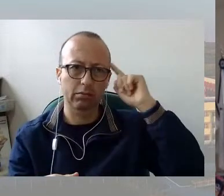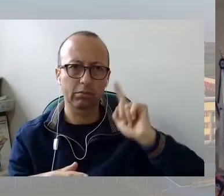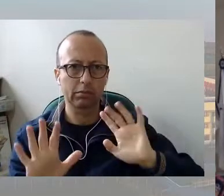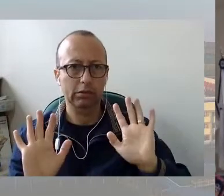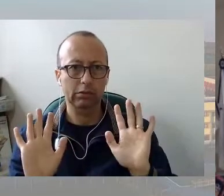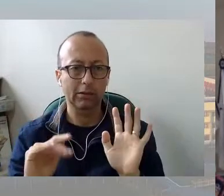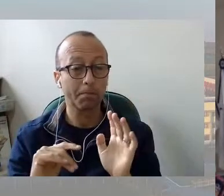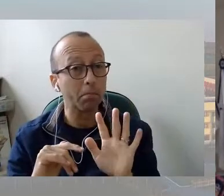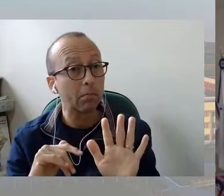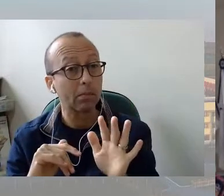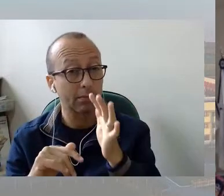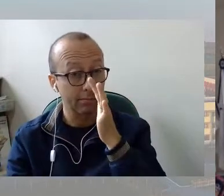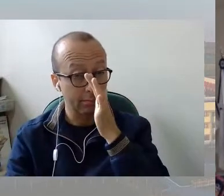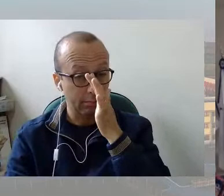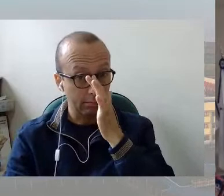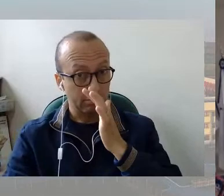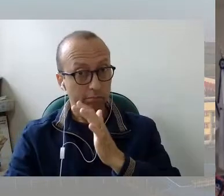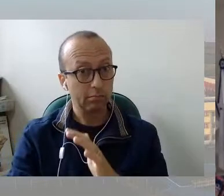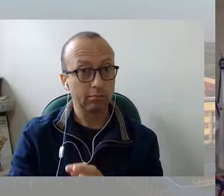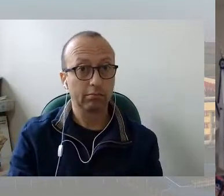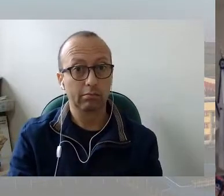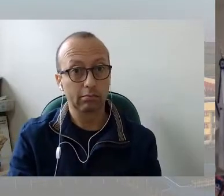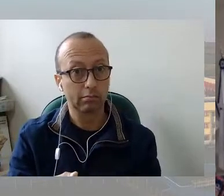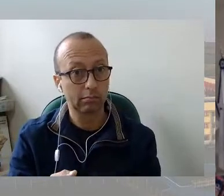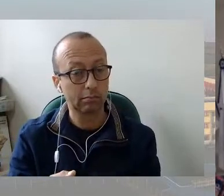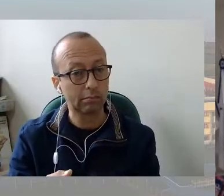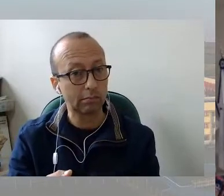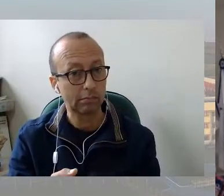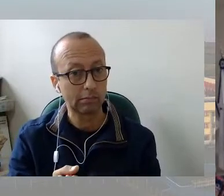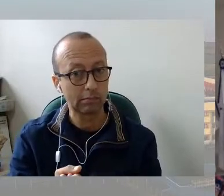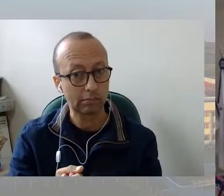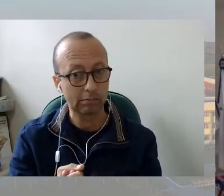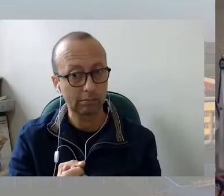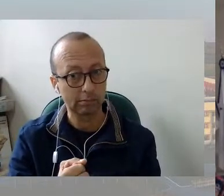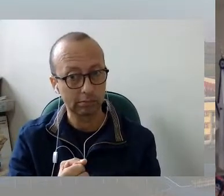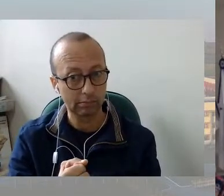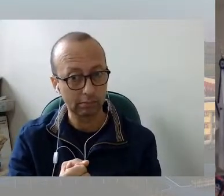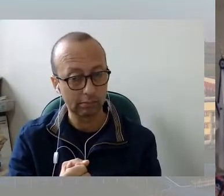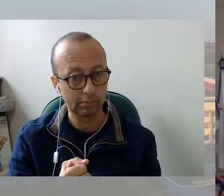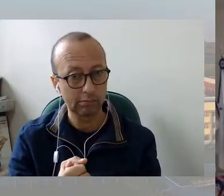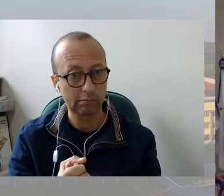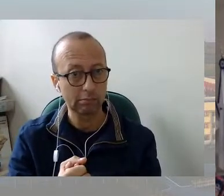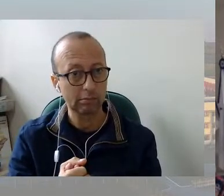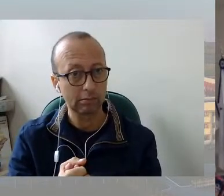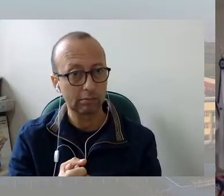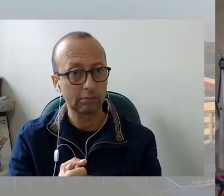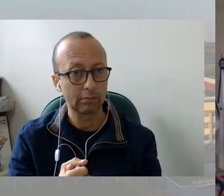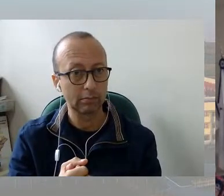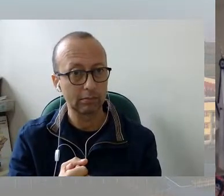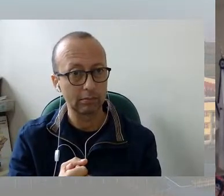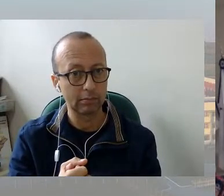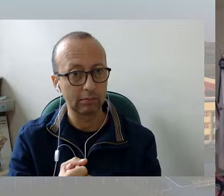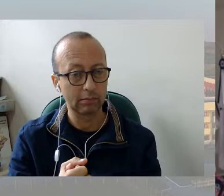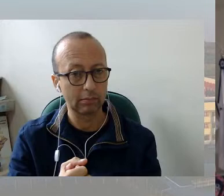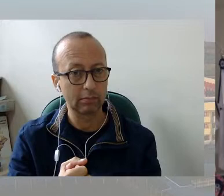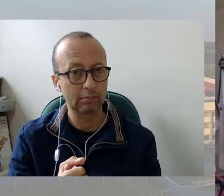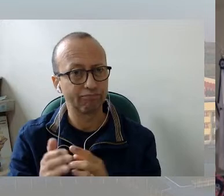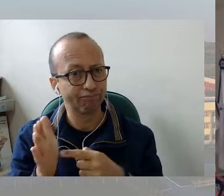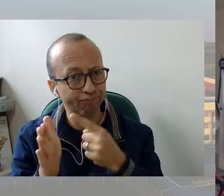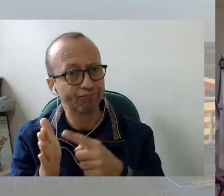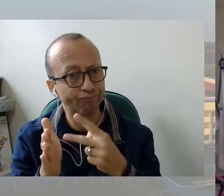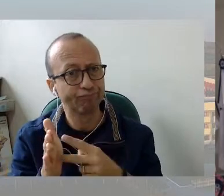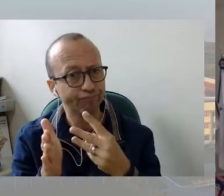porque, professor Robert Lainer, né, quantas vezes eles estavam chamando, a gente